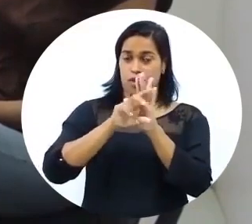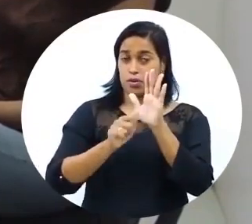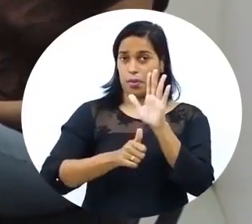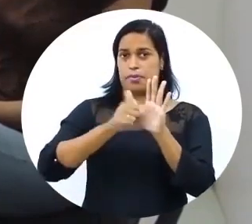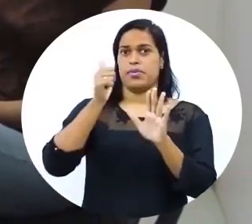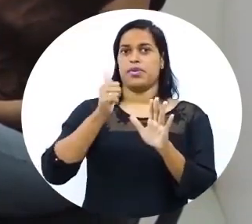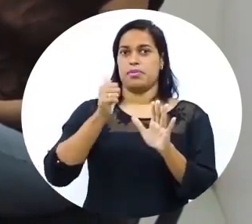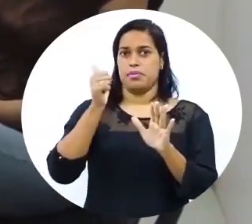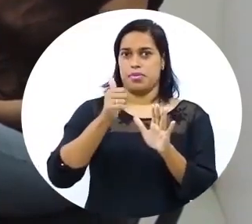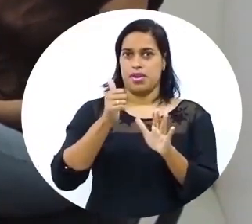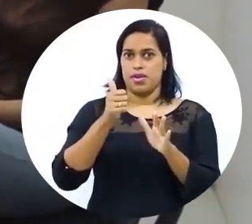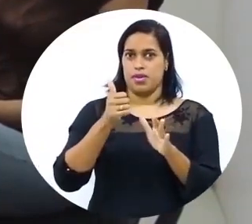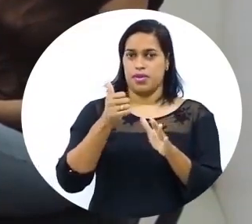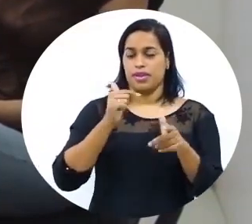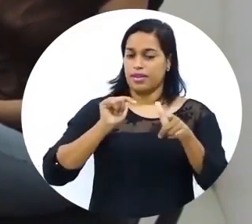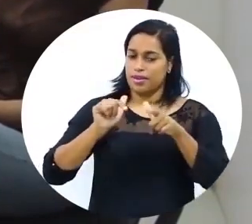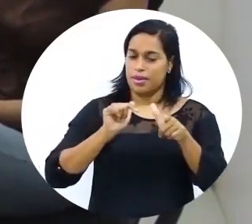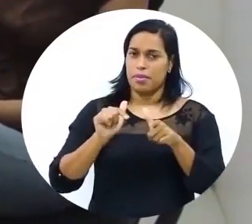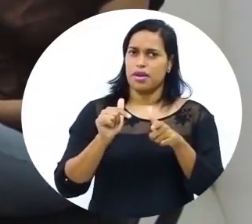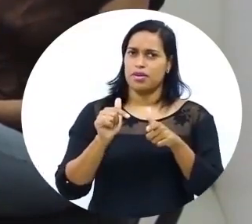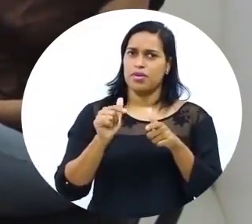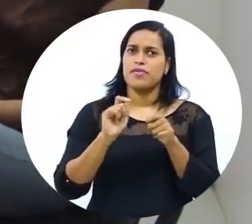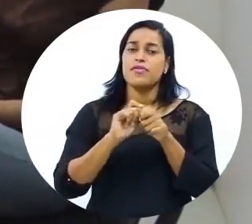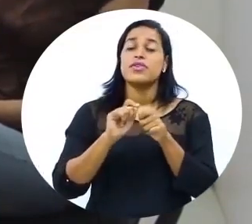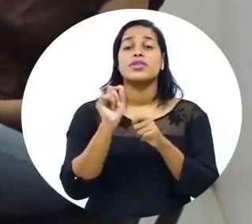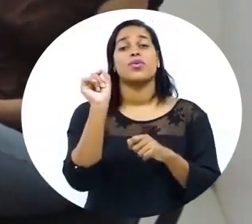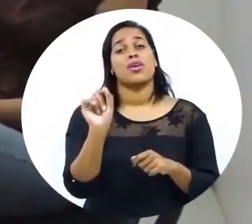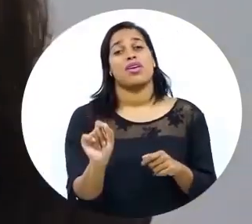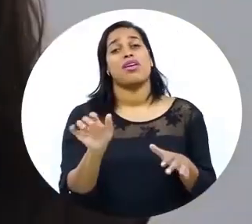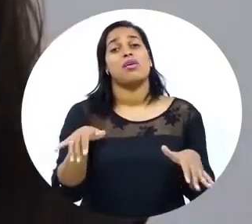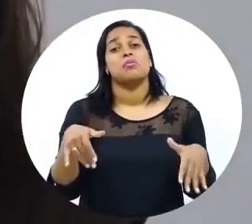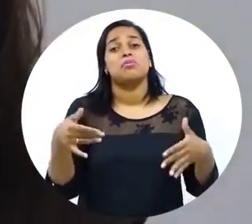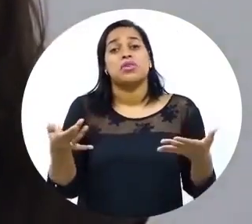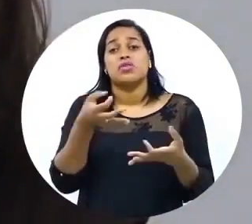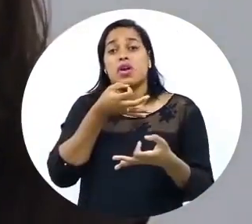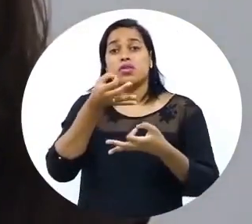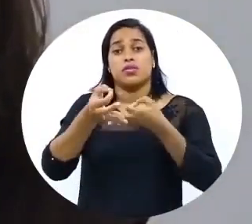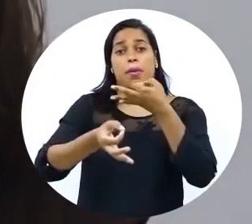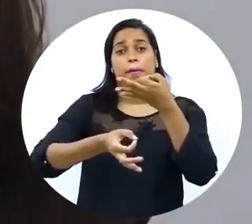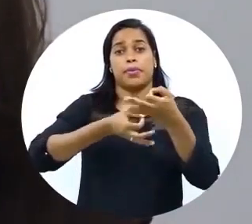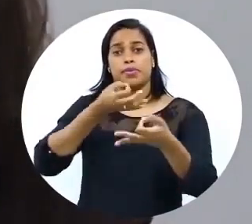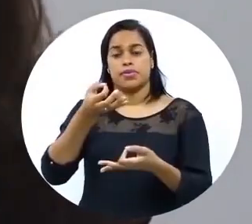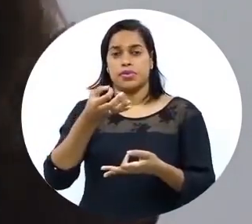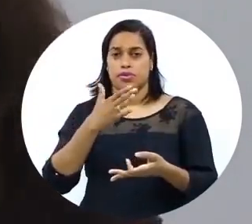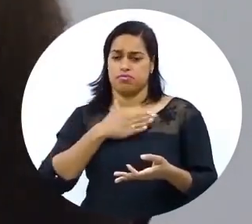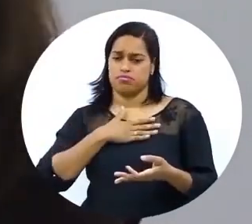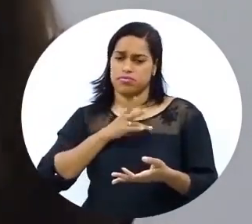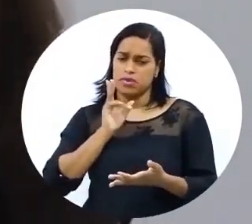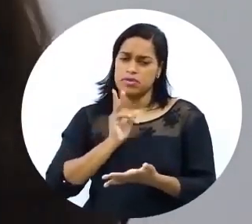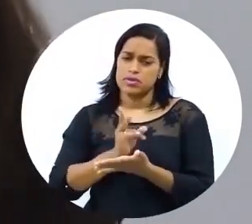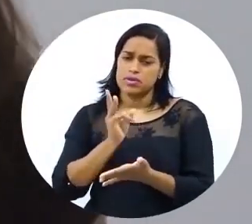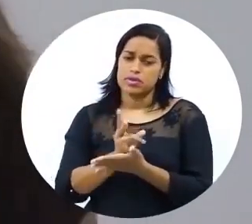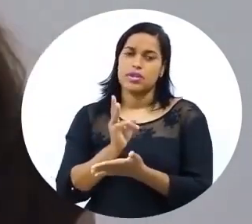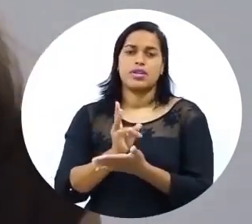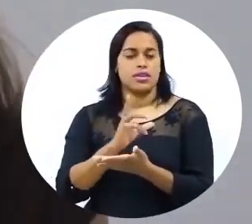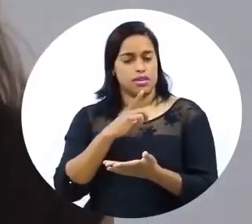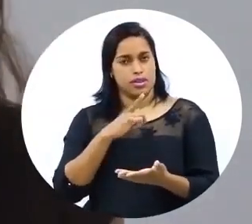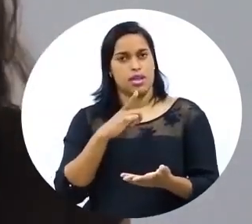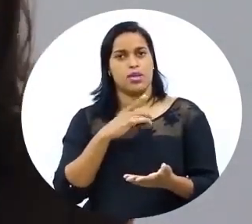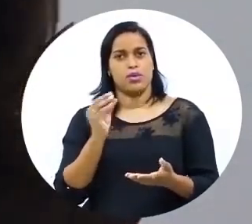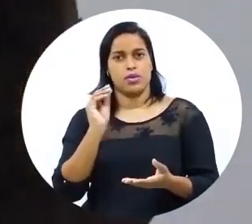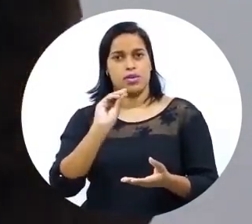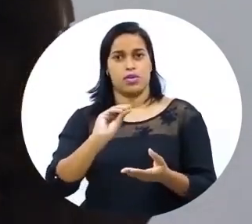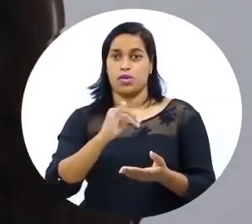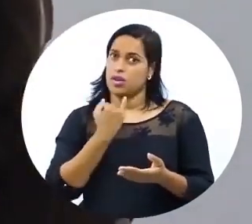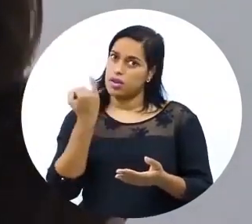primeiro emprego. Vou fazer o quê? E aí, quais são as dicas? Eu sempre digo que tem o que colocar no currículo.